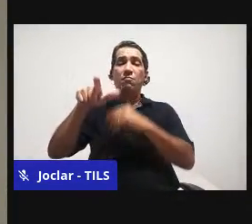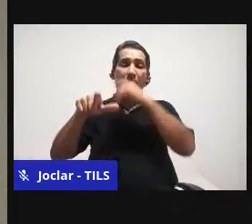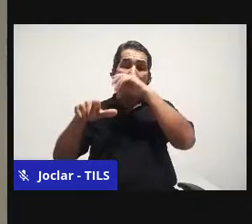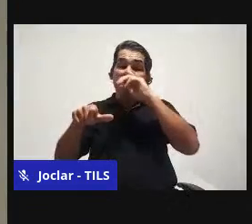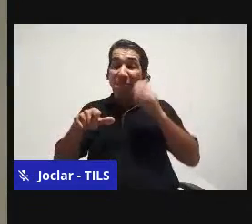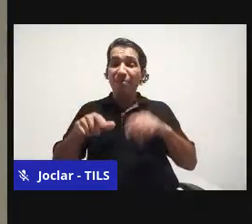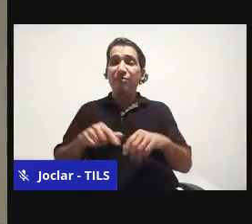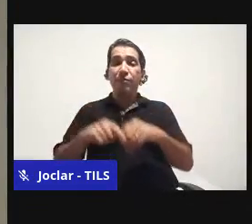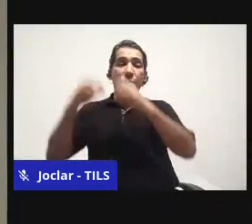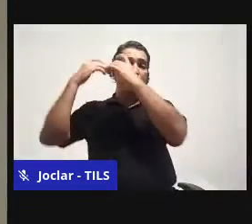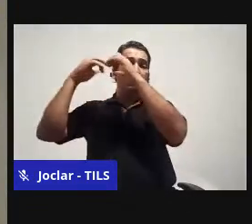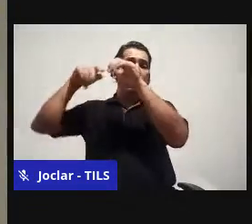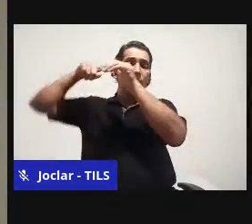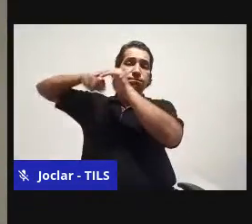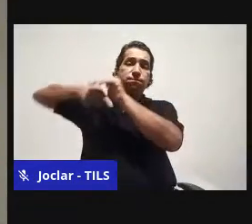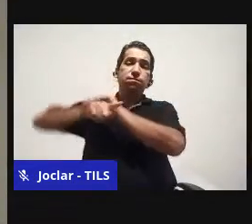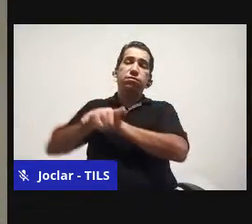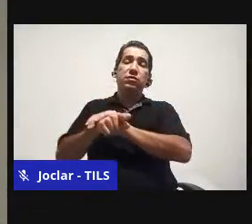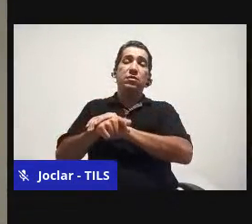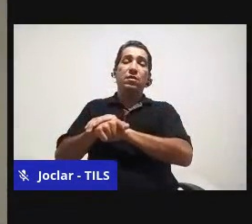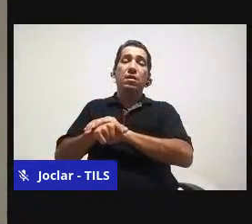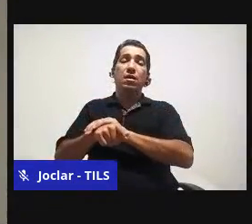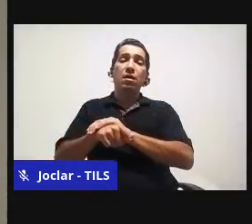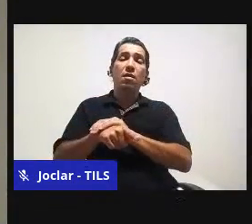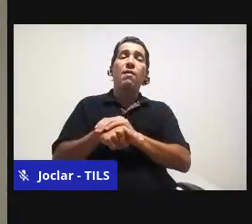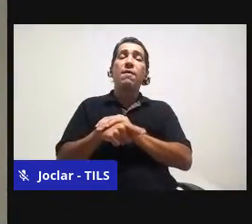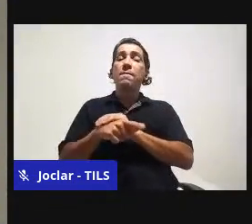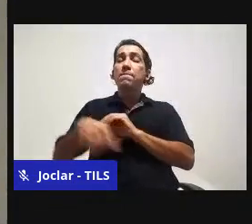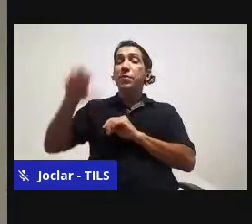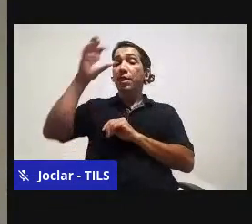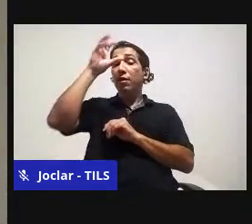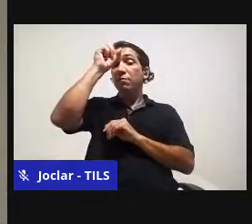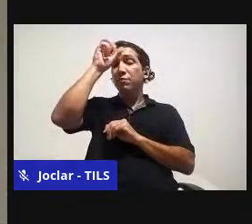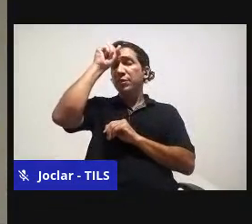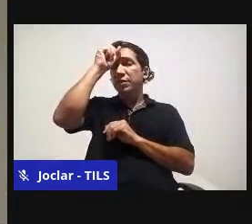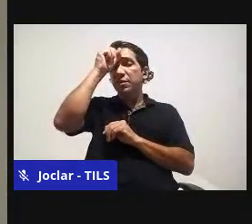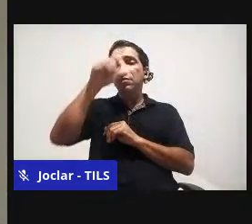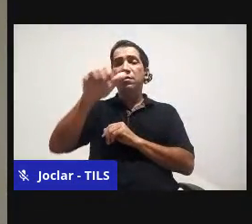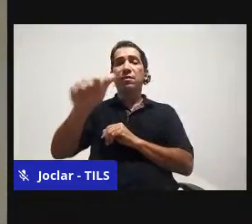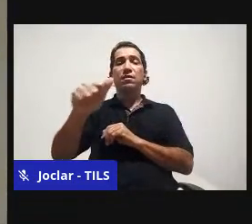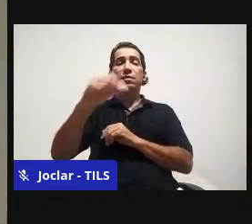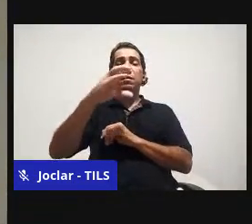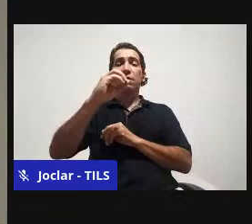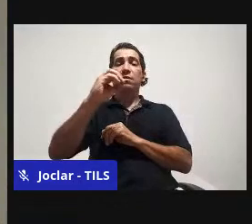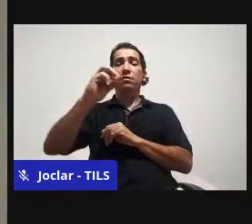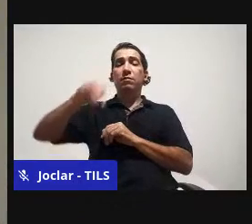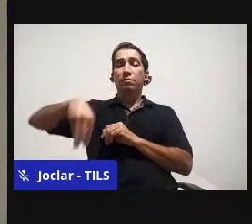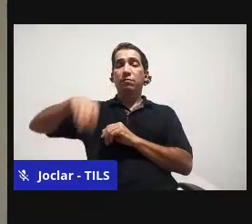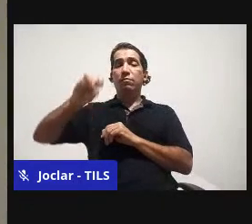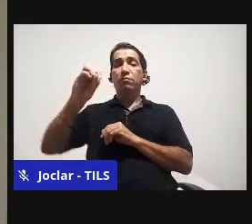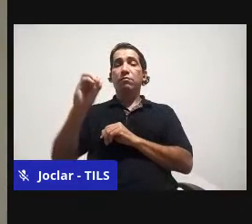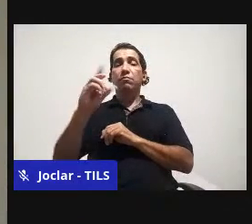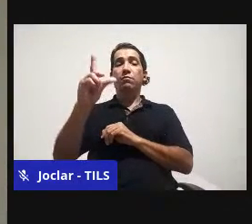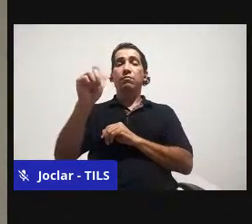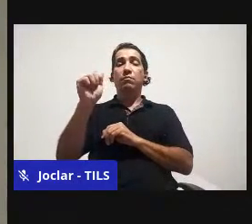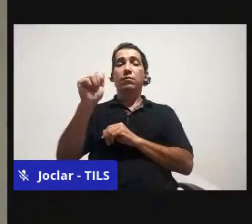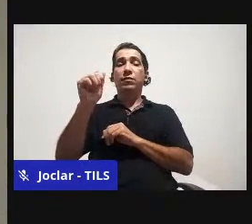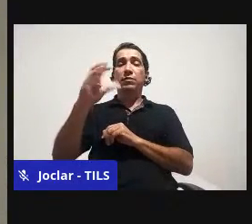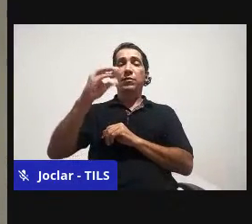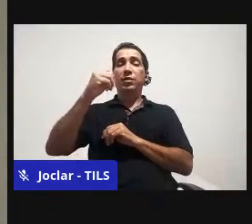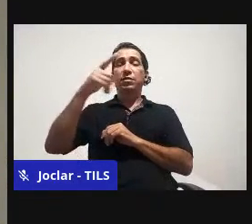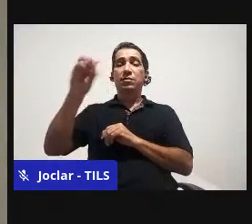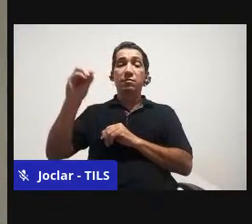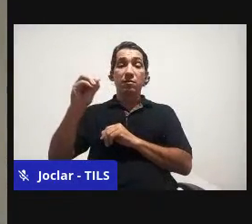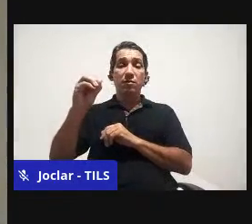E isso vem da aprendizagem por acomodação do Piaget. O Piaget já dizia o seguinte, que quando eu